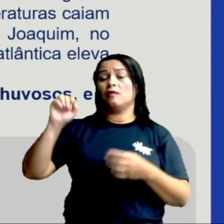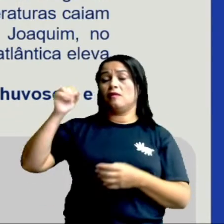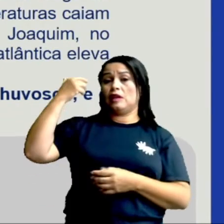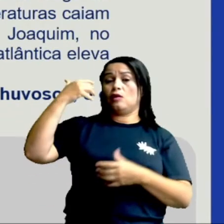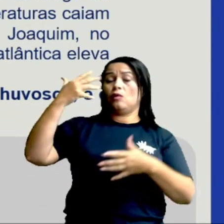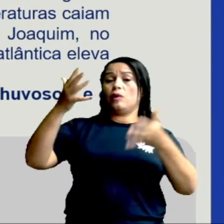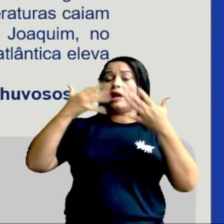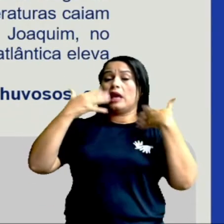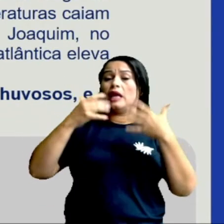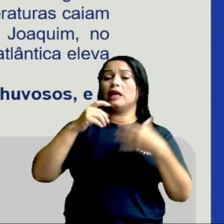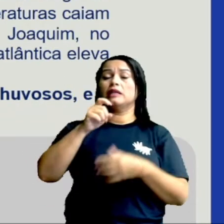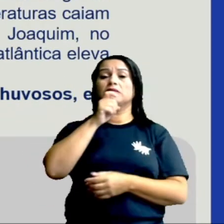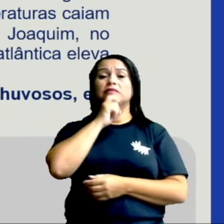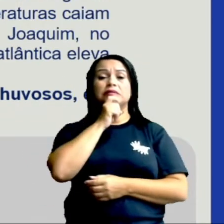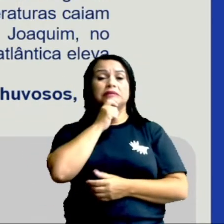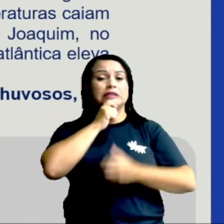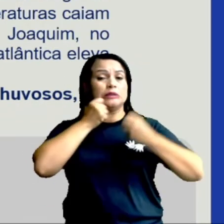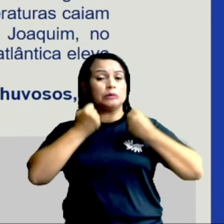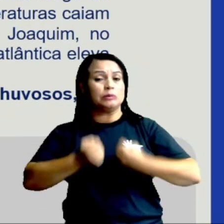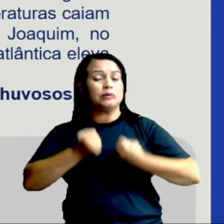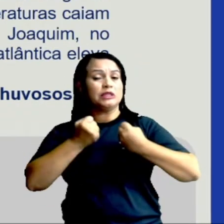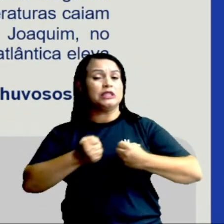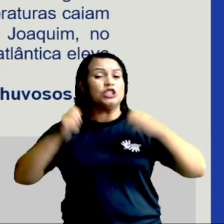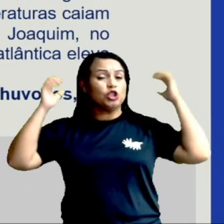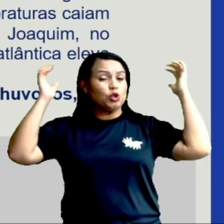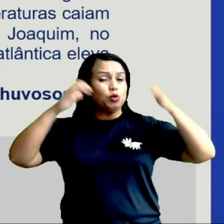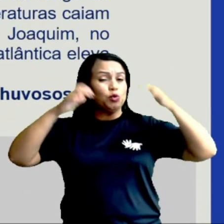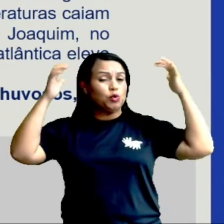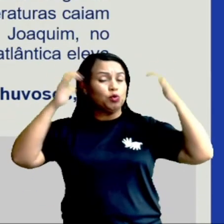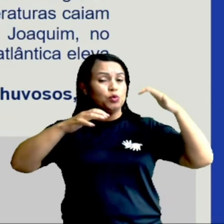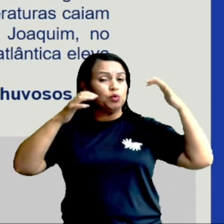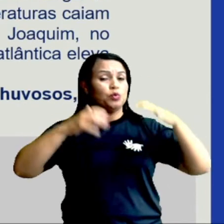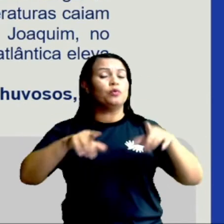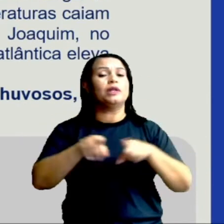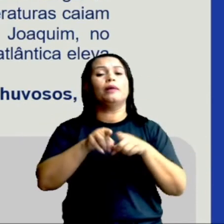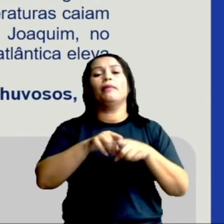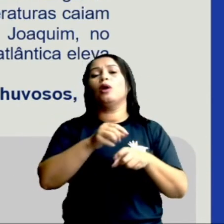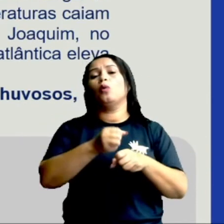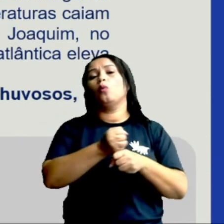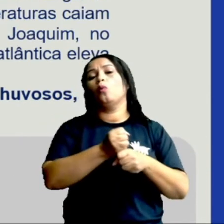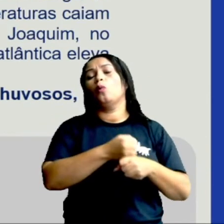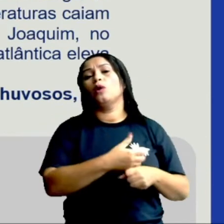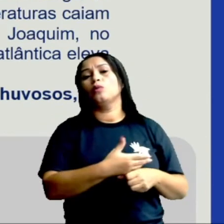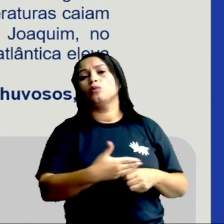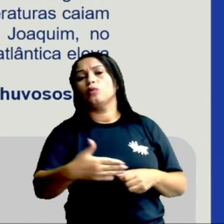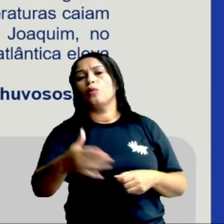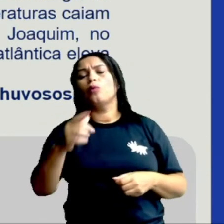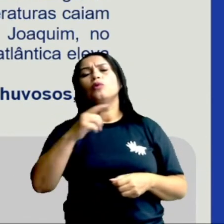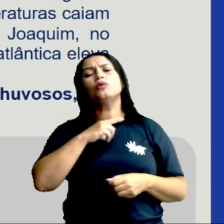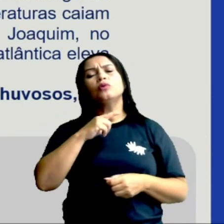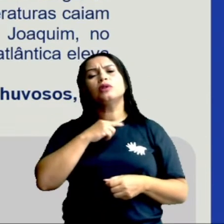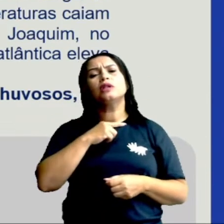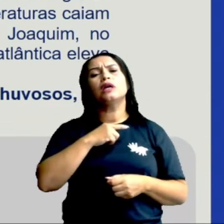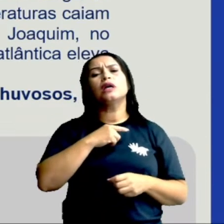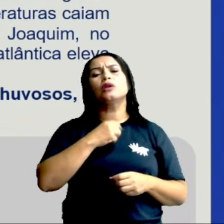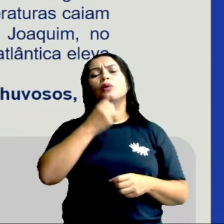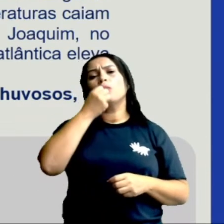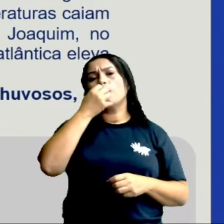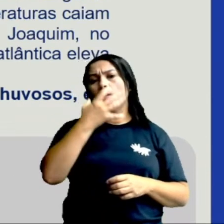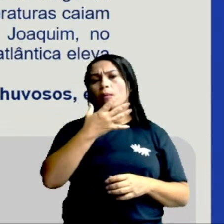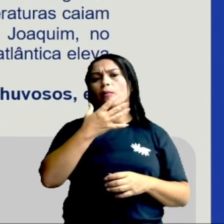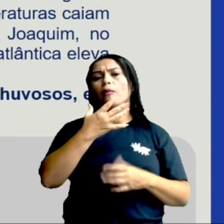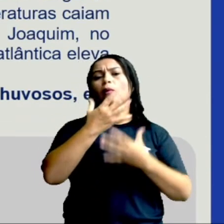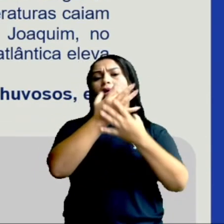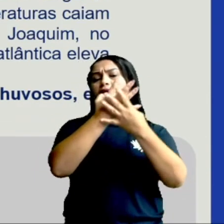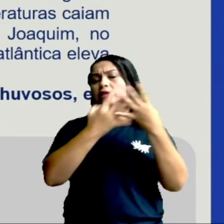quentes, invernos rigorosos e chuvas bem distribuídas ao longo do ano, devido a uma boa definição das estações